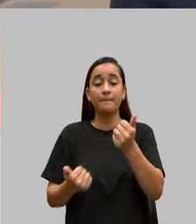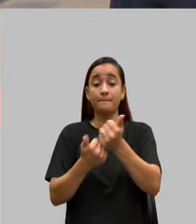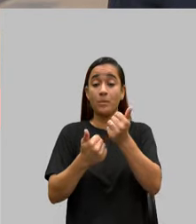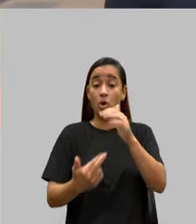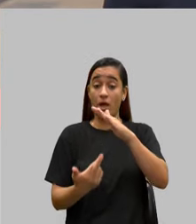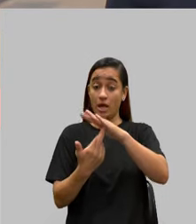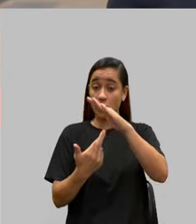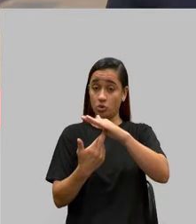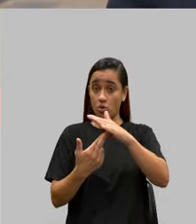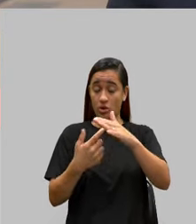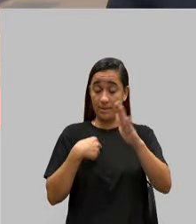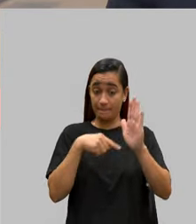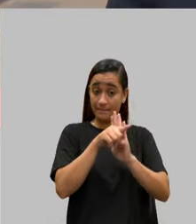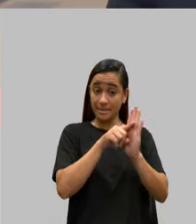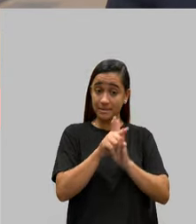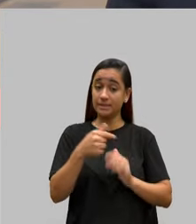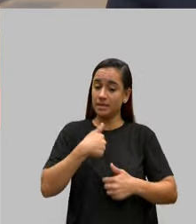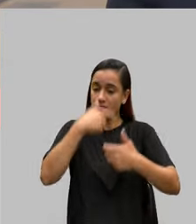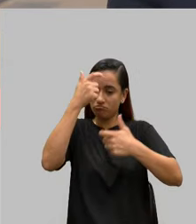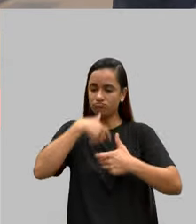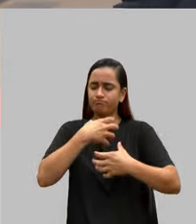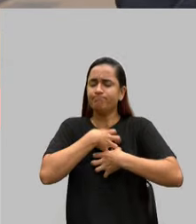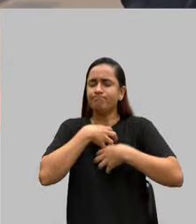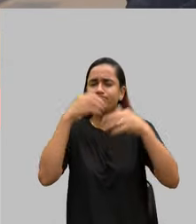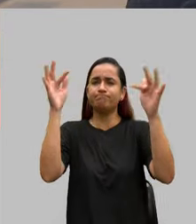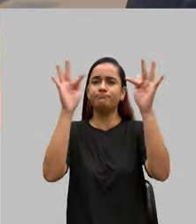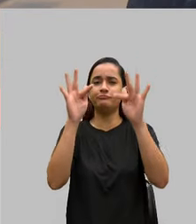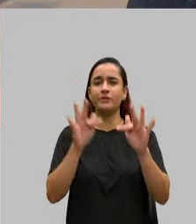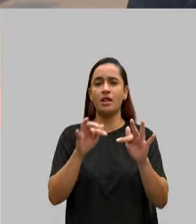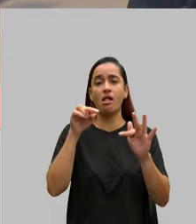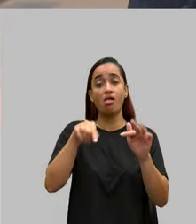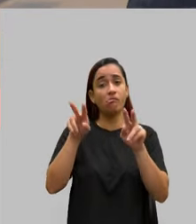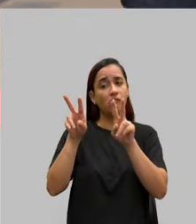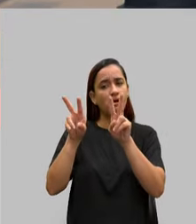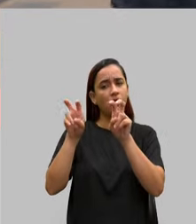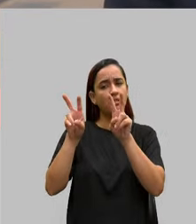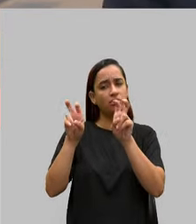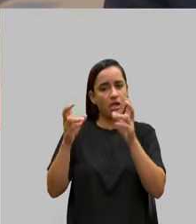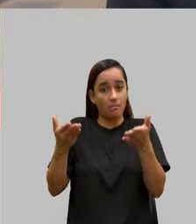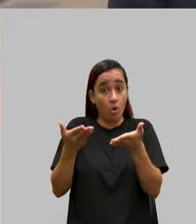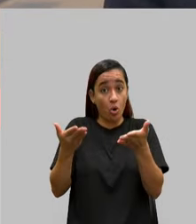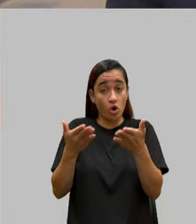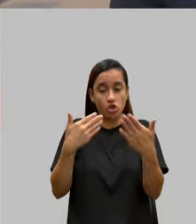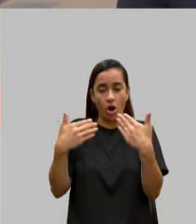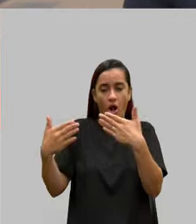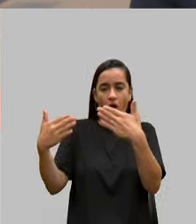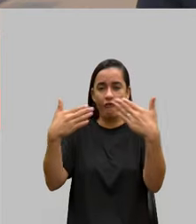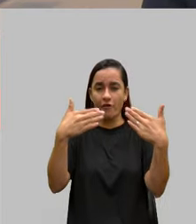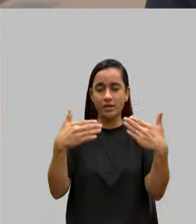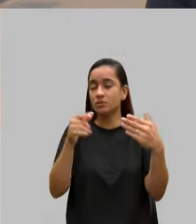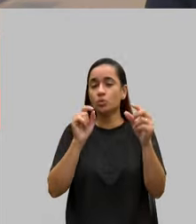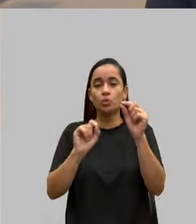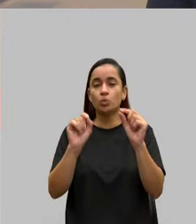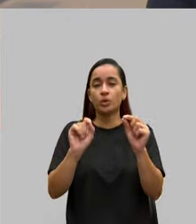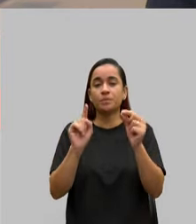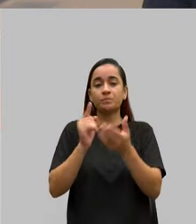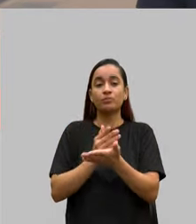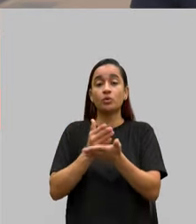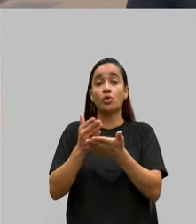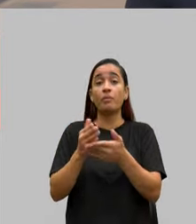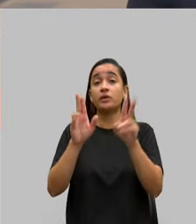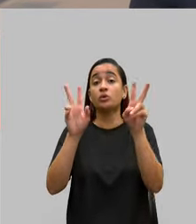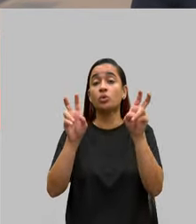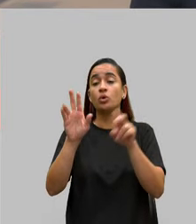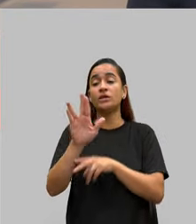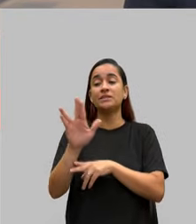feliz de ver que o tema eh dessa nossa conversa hoje começa com e cannabis